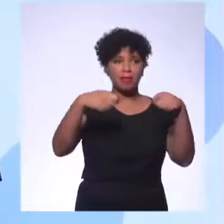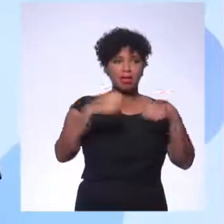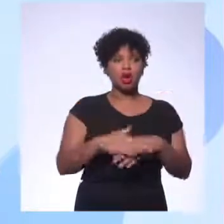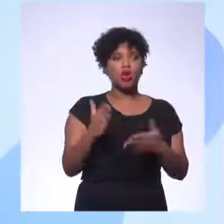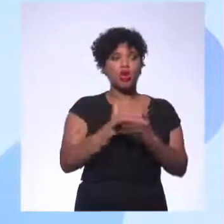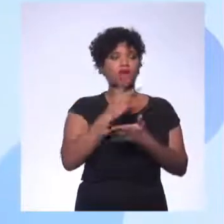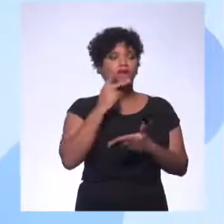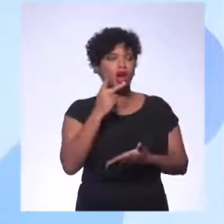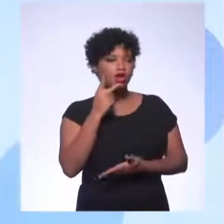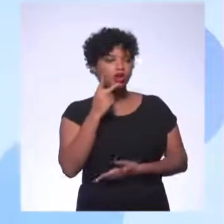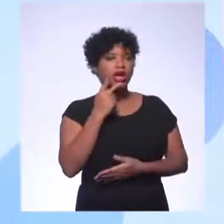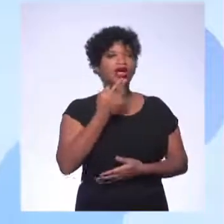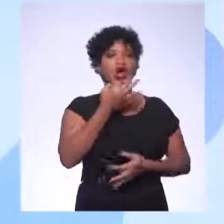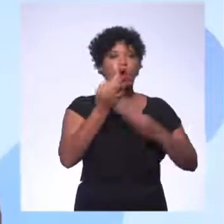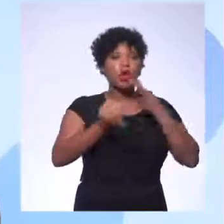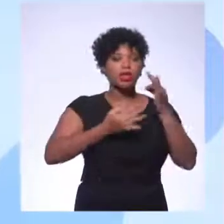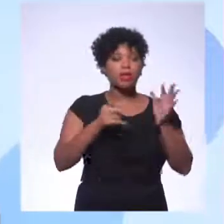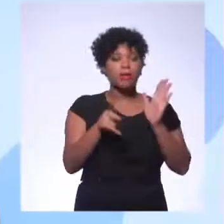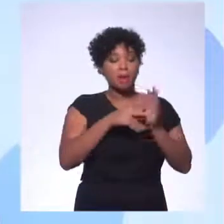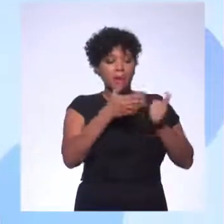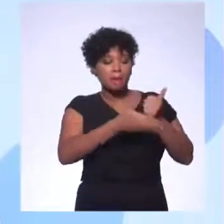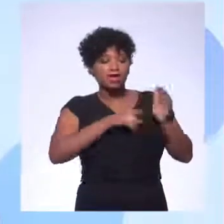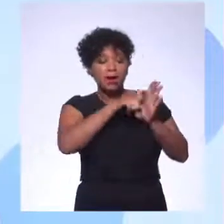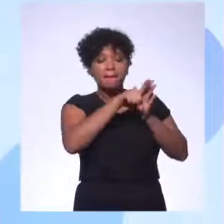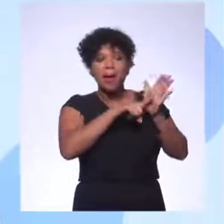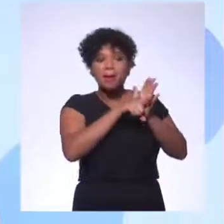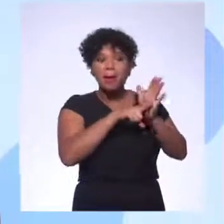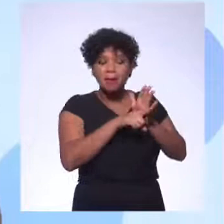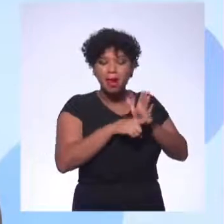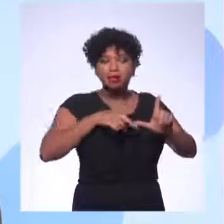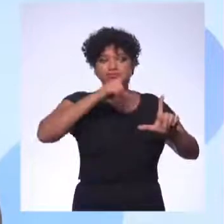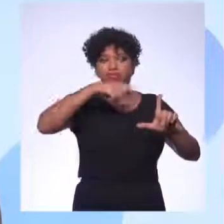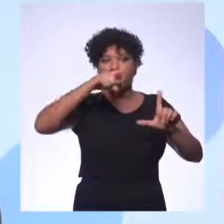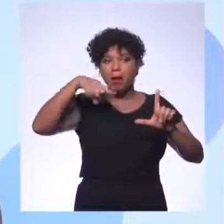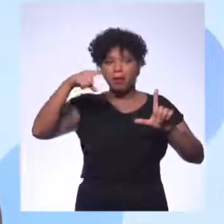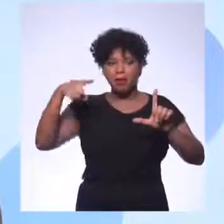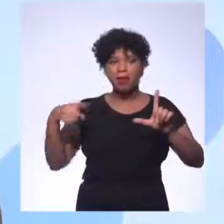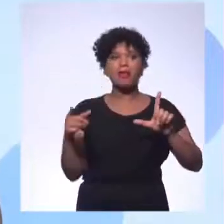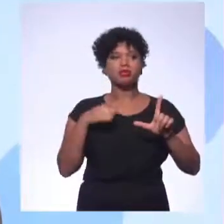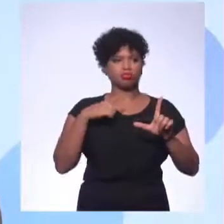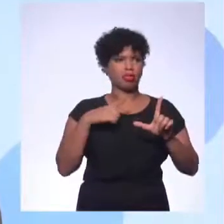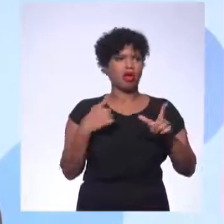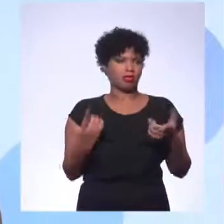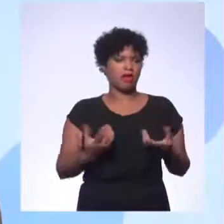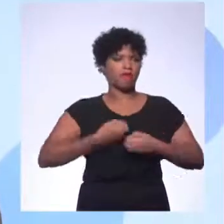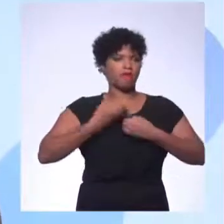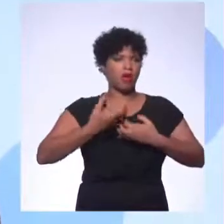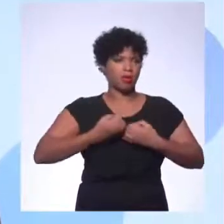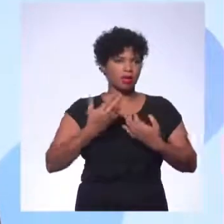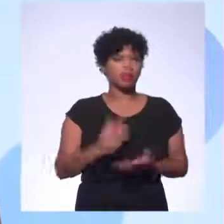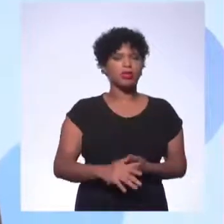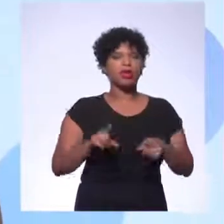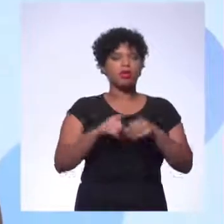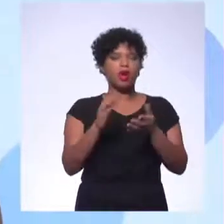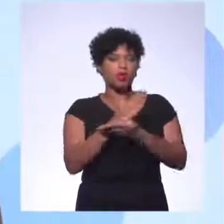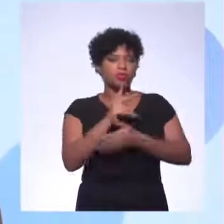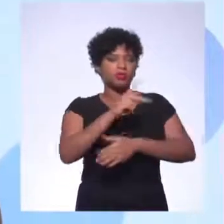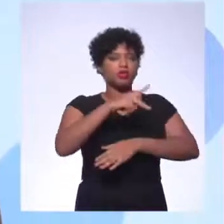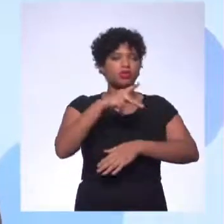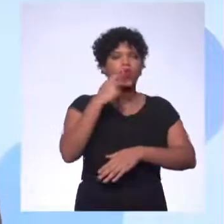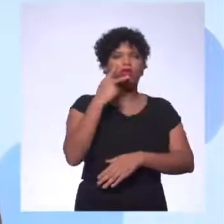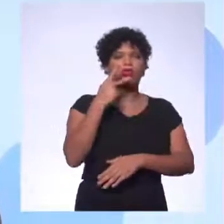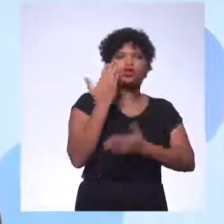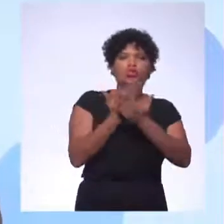citações, argumentos embasados em pesquisa, dados estatísticos. Os professores estão respondendo, aprendendo, estudando